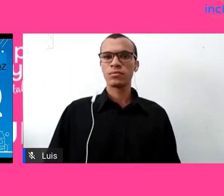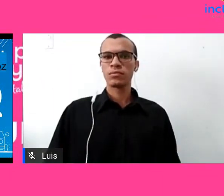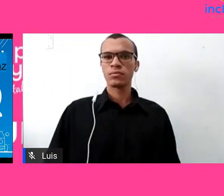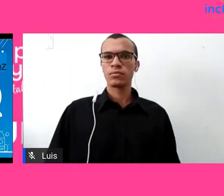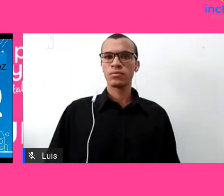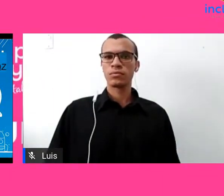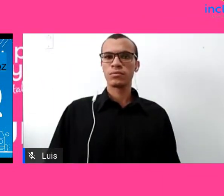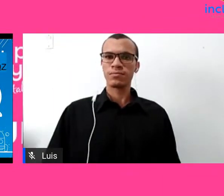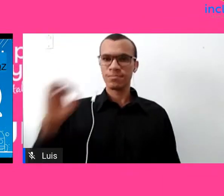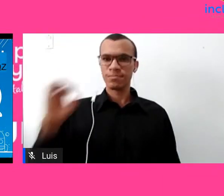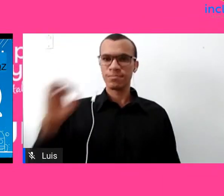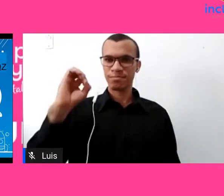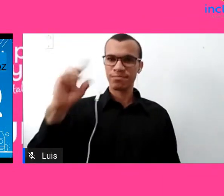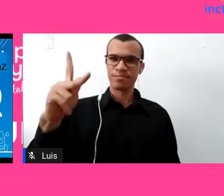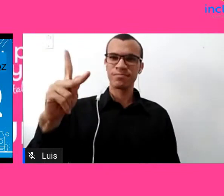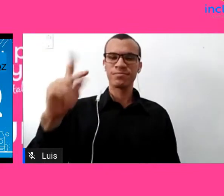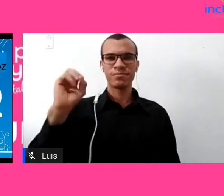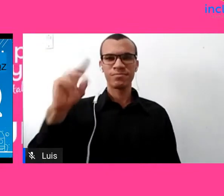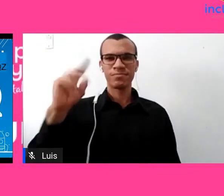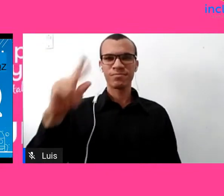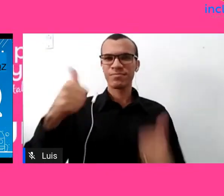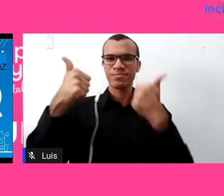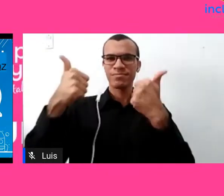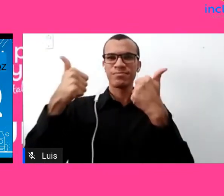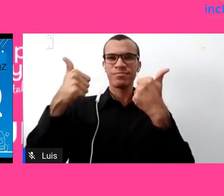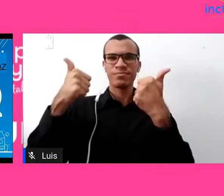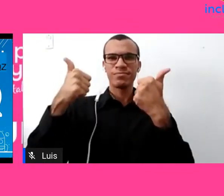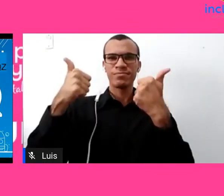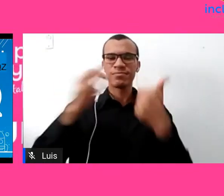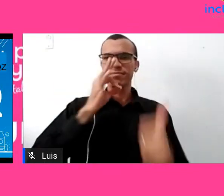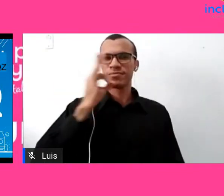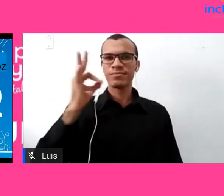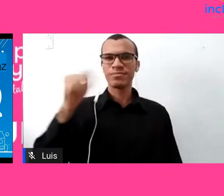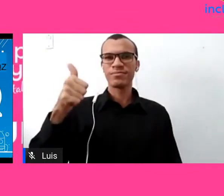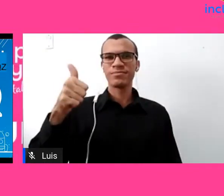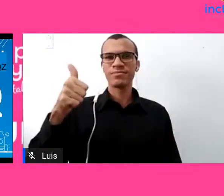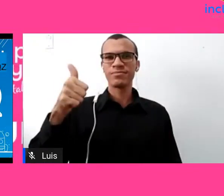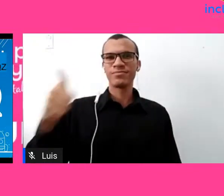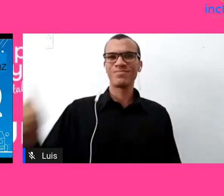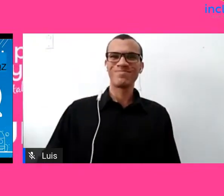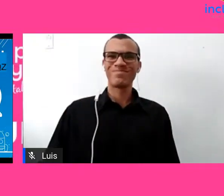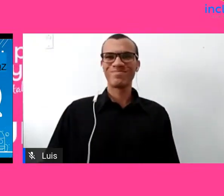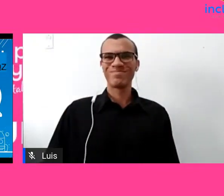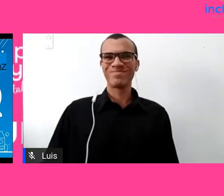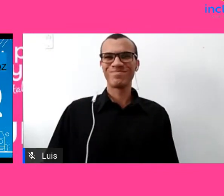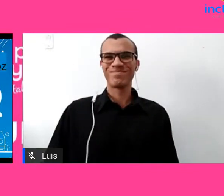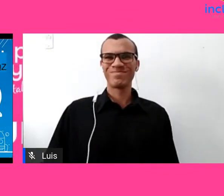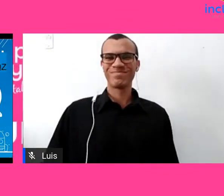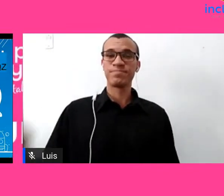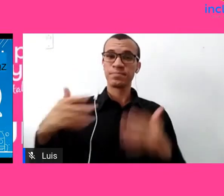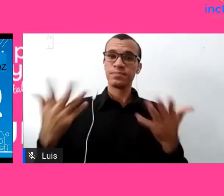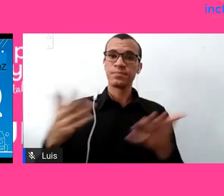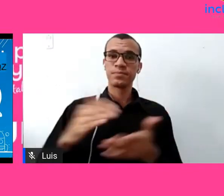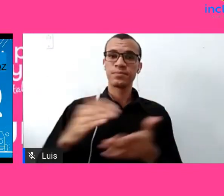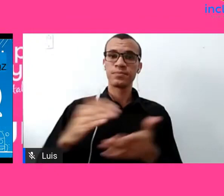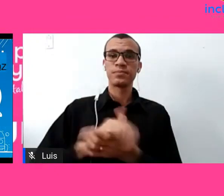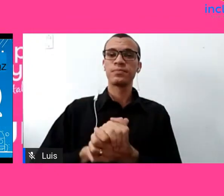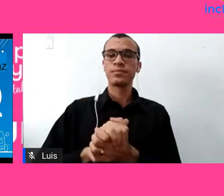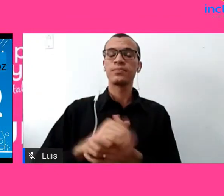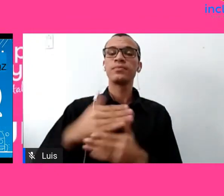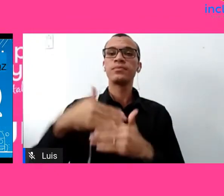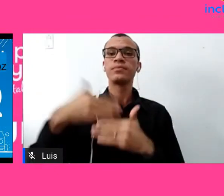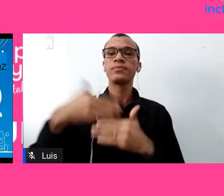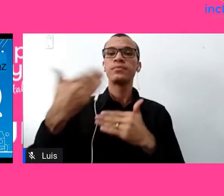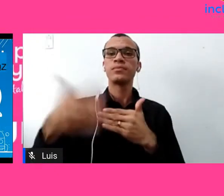Luiz, tá bom assim essa velocidade ou você quer que eu diminua um pouco? Tranquilo? Ok. Bom, após vocês fazerem